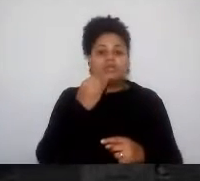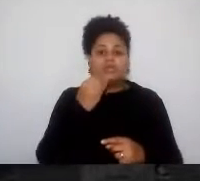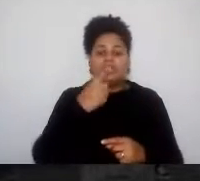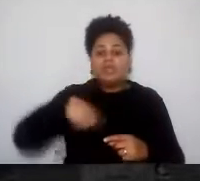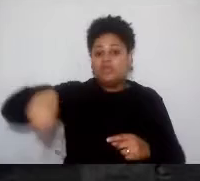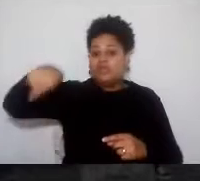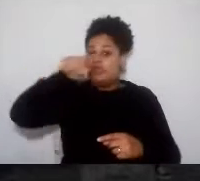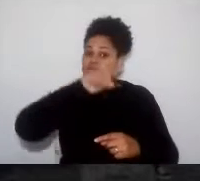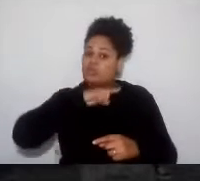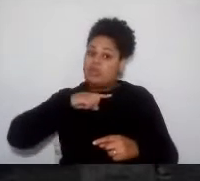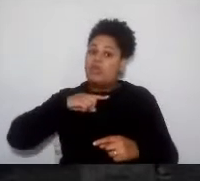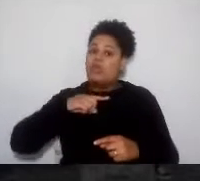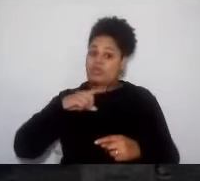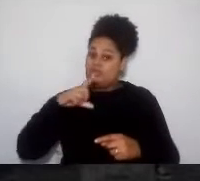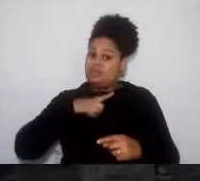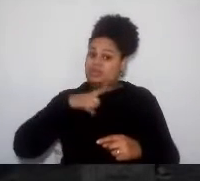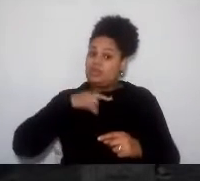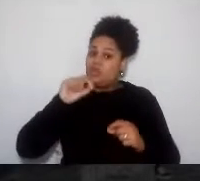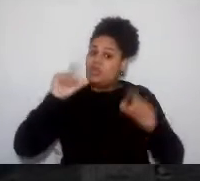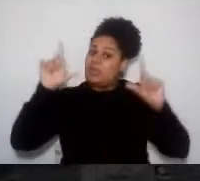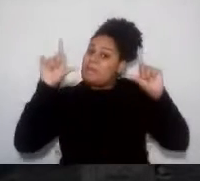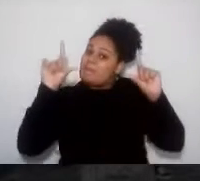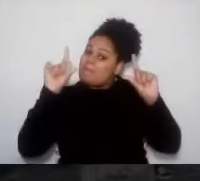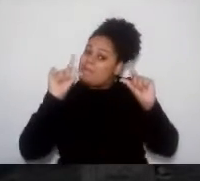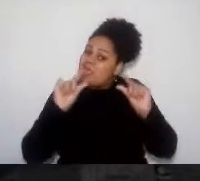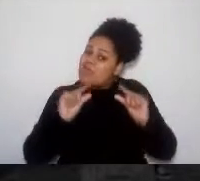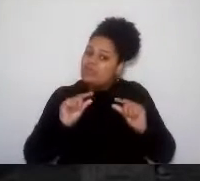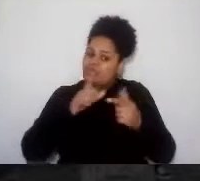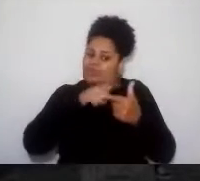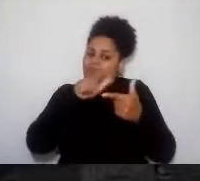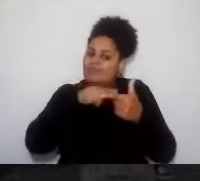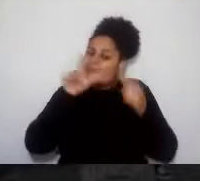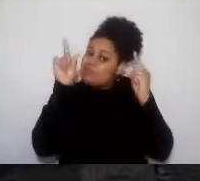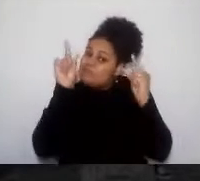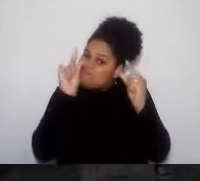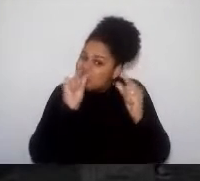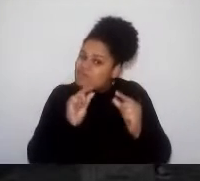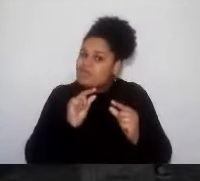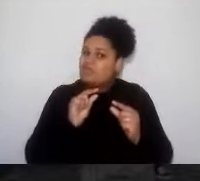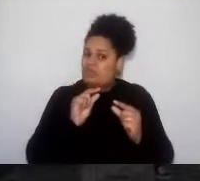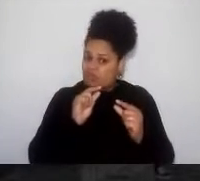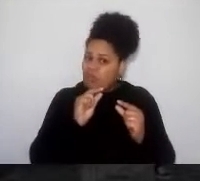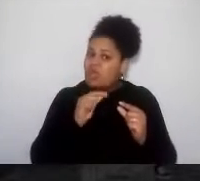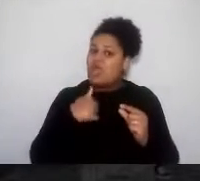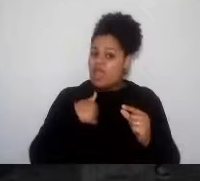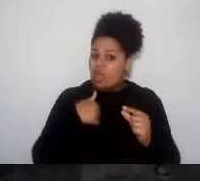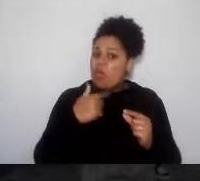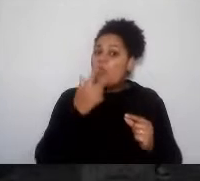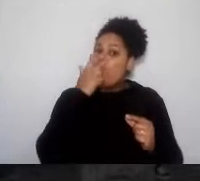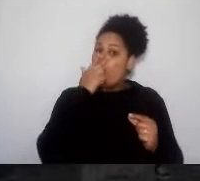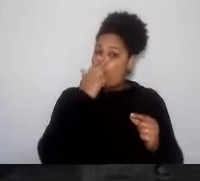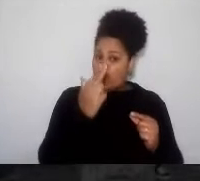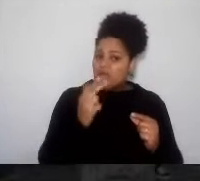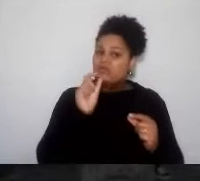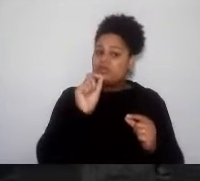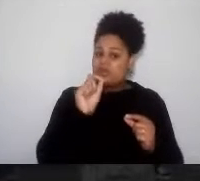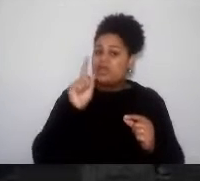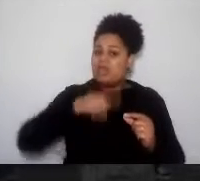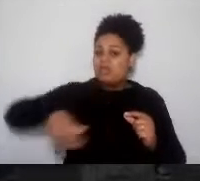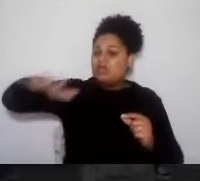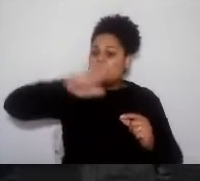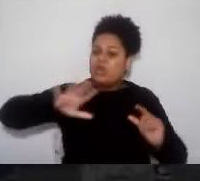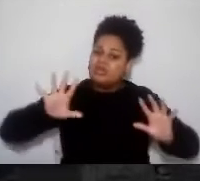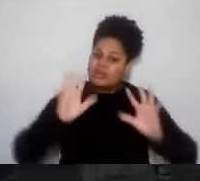menos desfavorável, e eu chego até a dizer mais favorável no ambiente da nossa